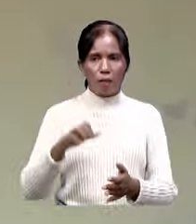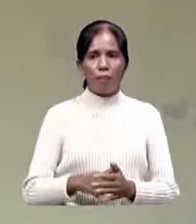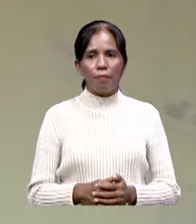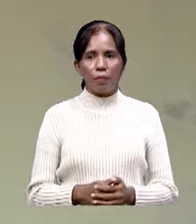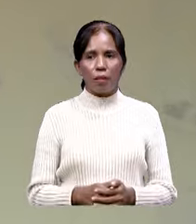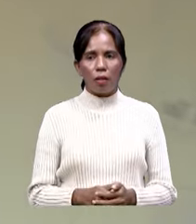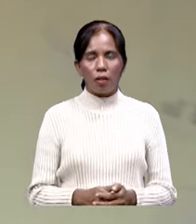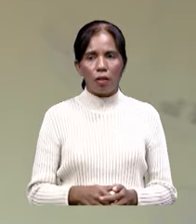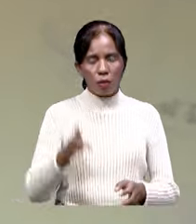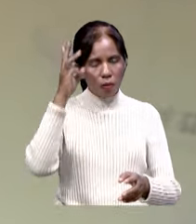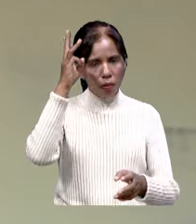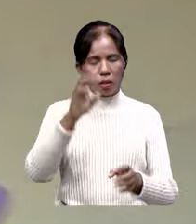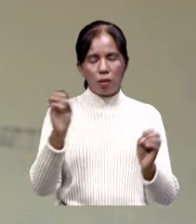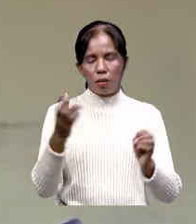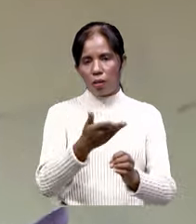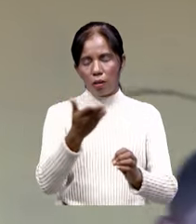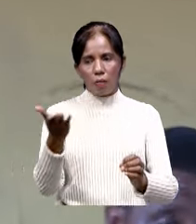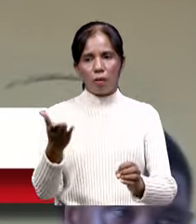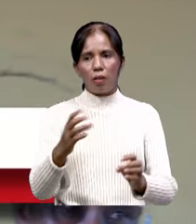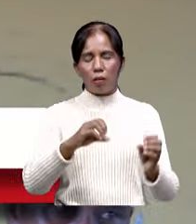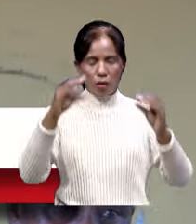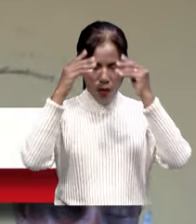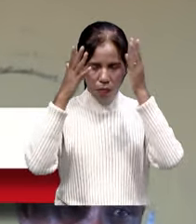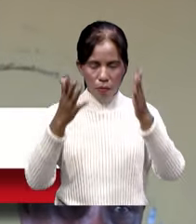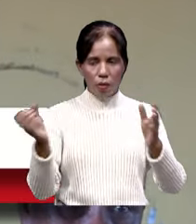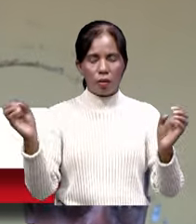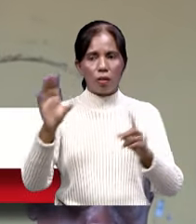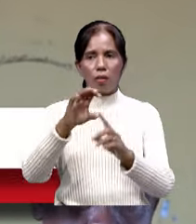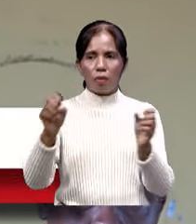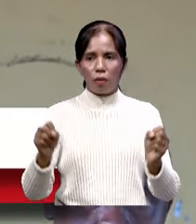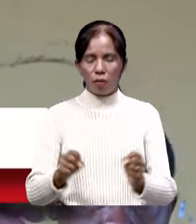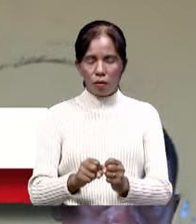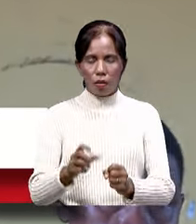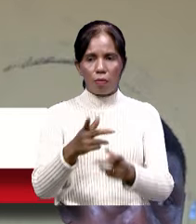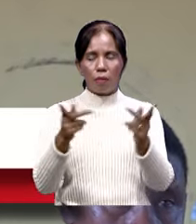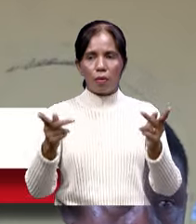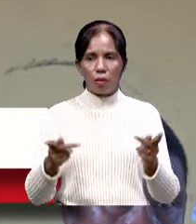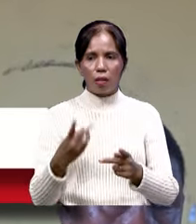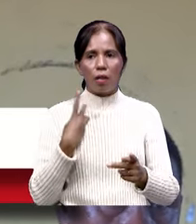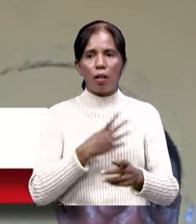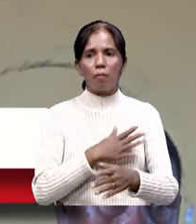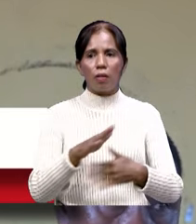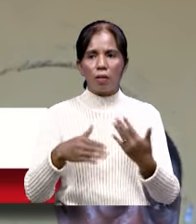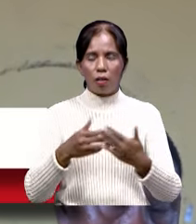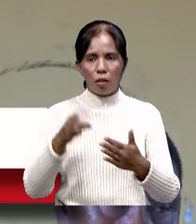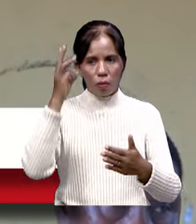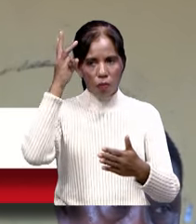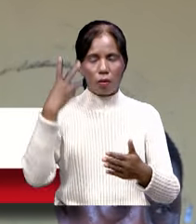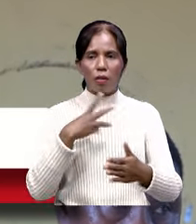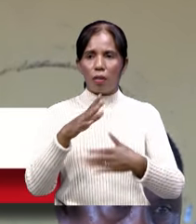Preocupação é nosso menino, nosso professor Sira, nossa autoridade local, se psico, a nosso posto, a minha geralema é preocupação na